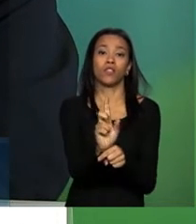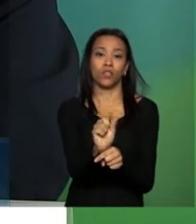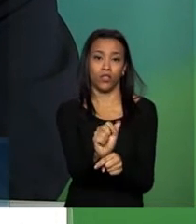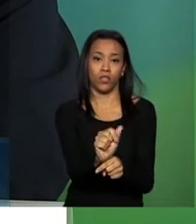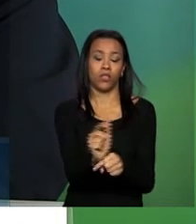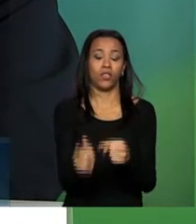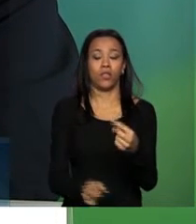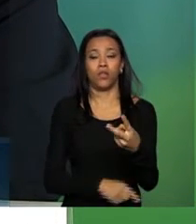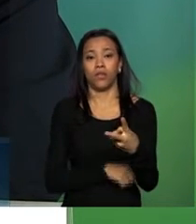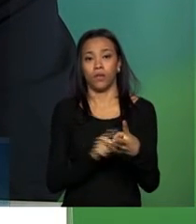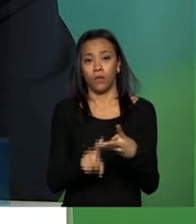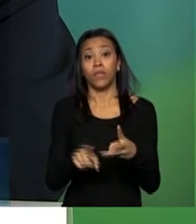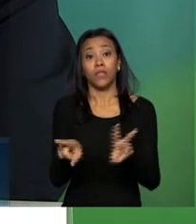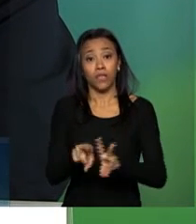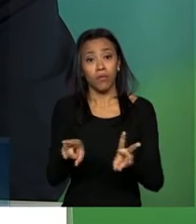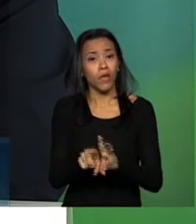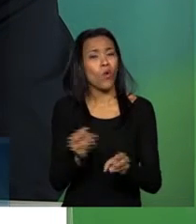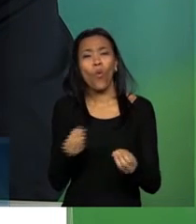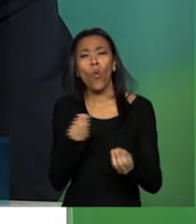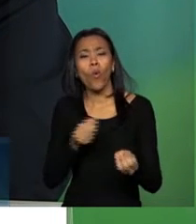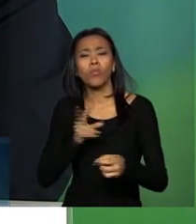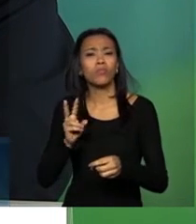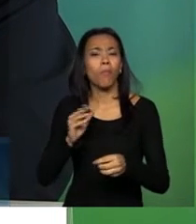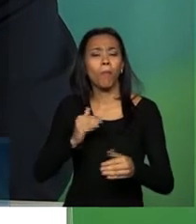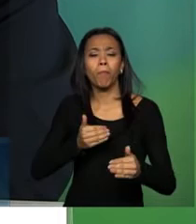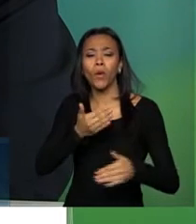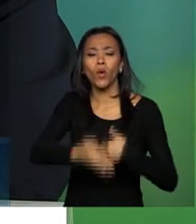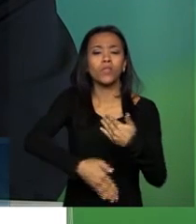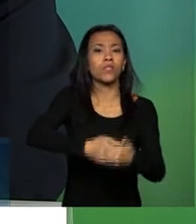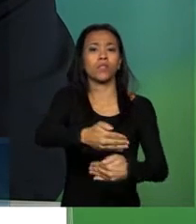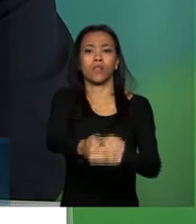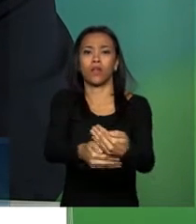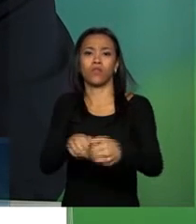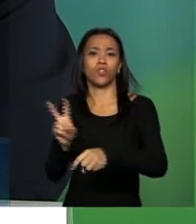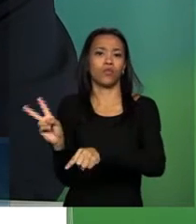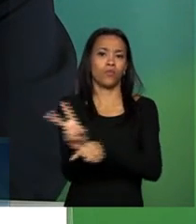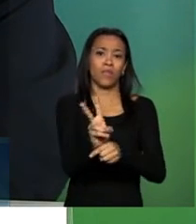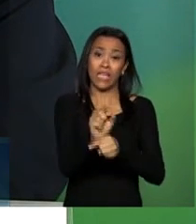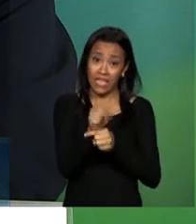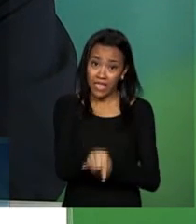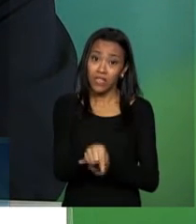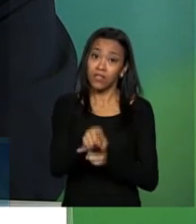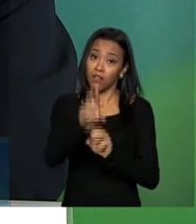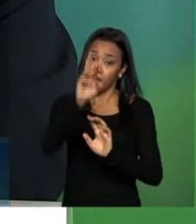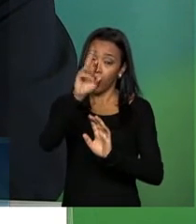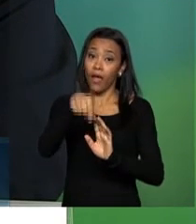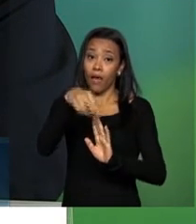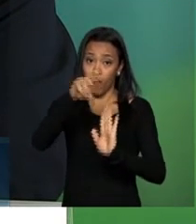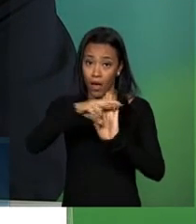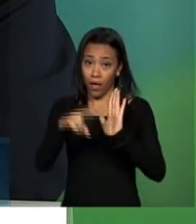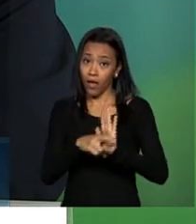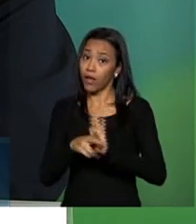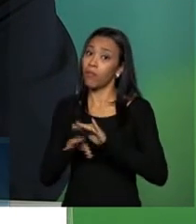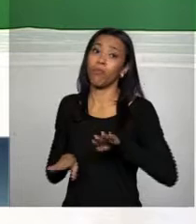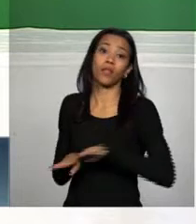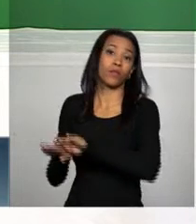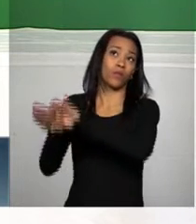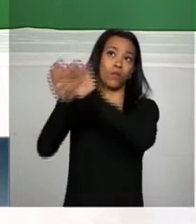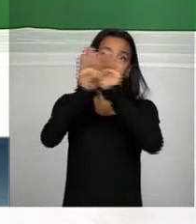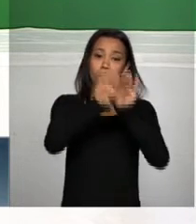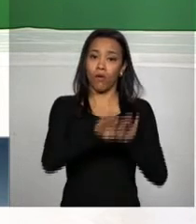no processo de financiamento. Isso vale para todas as regiões.